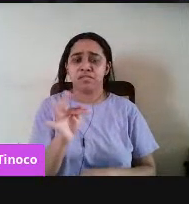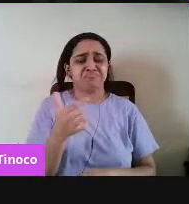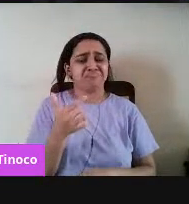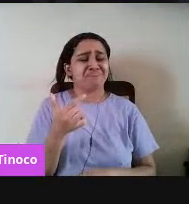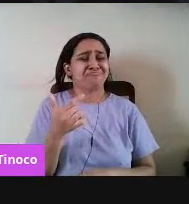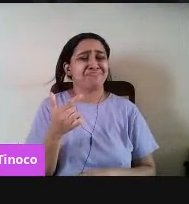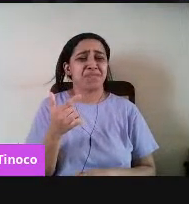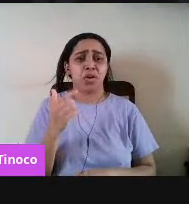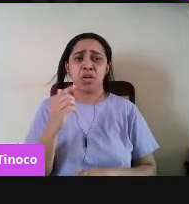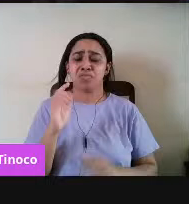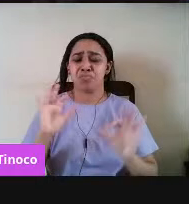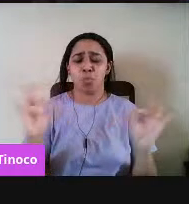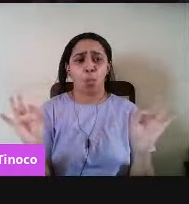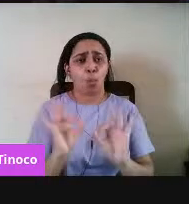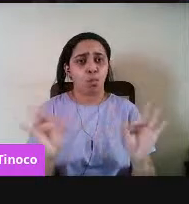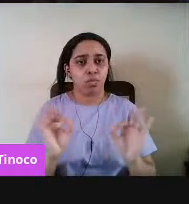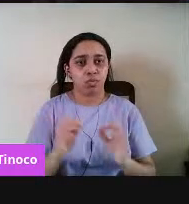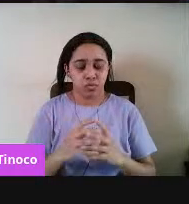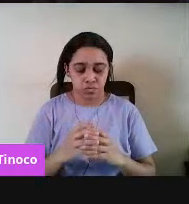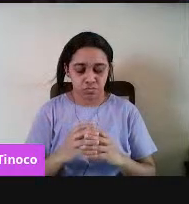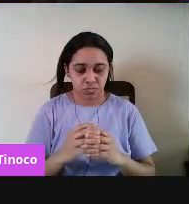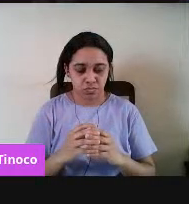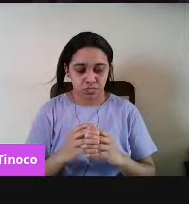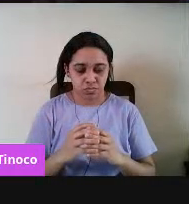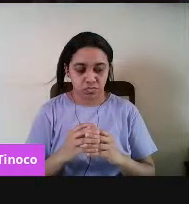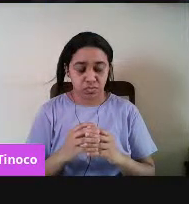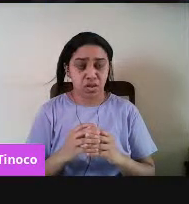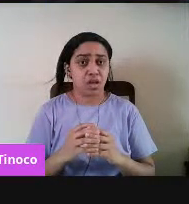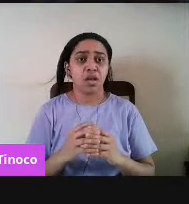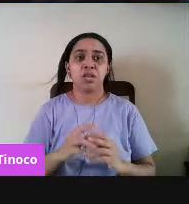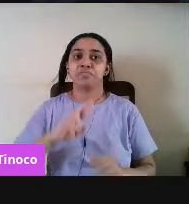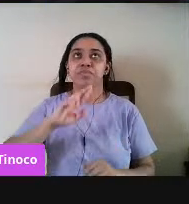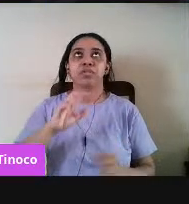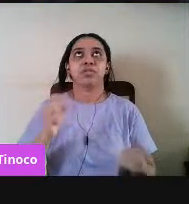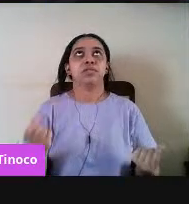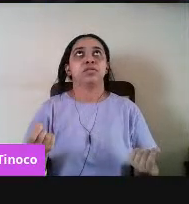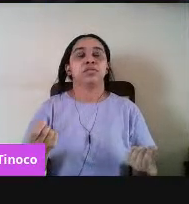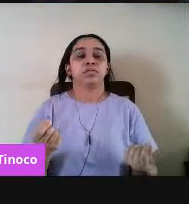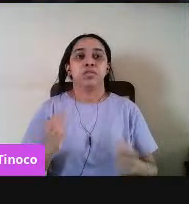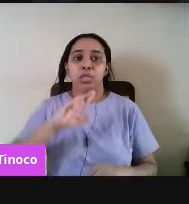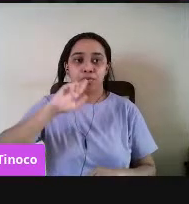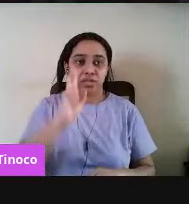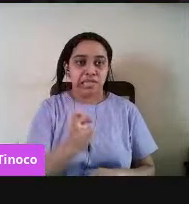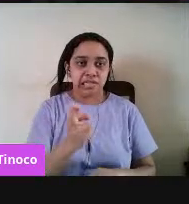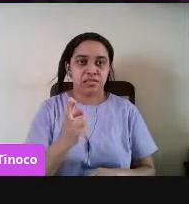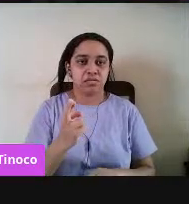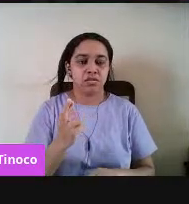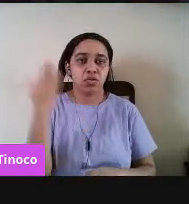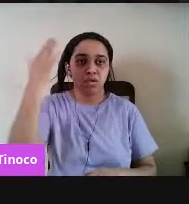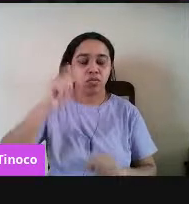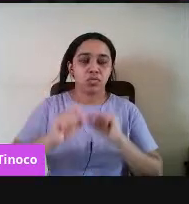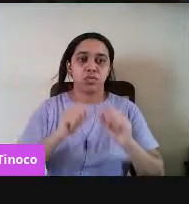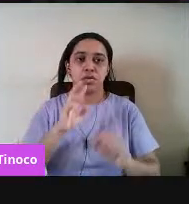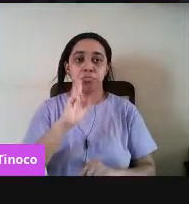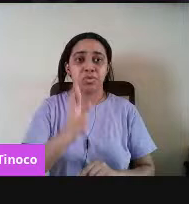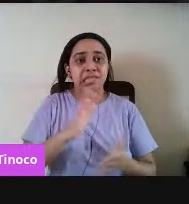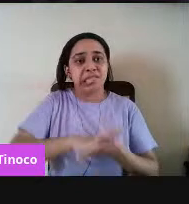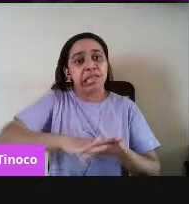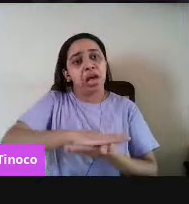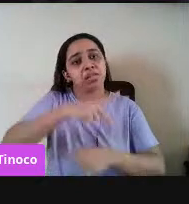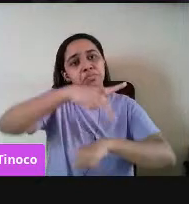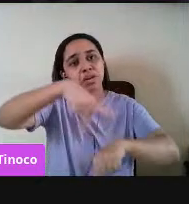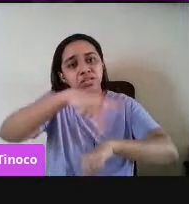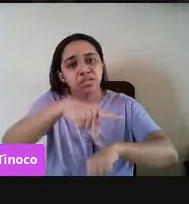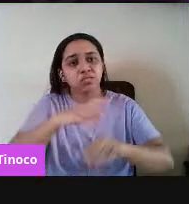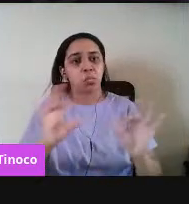nada, devolve nada ao país. Fecho aspas. Porém, o tempo do PDV, do locutor